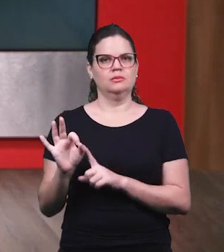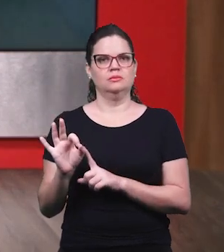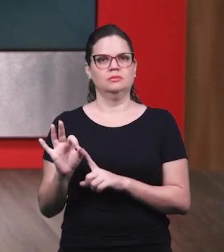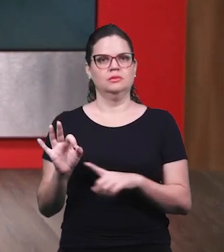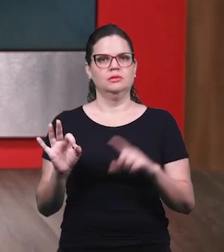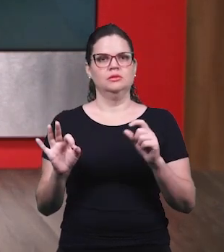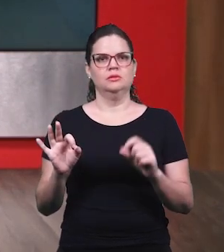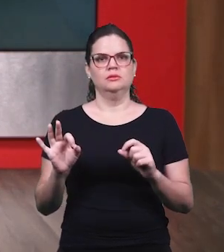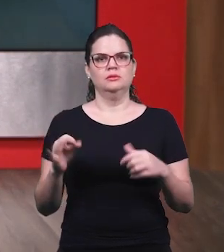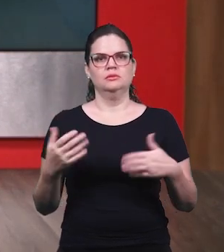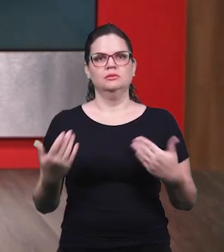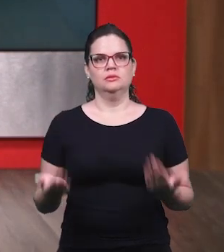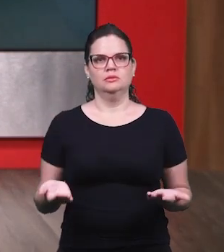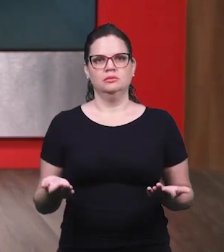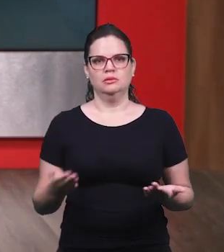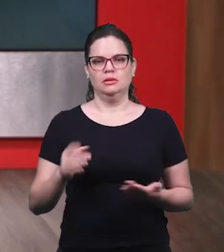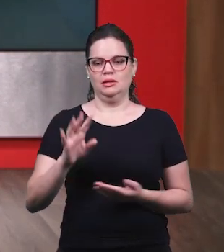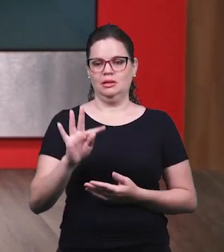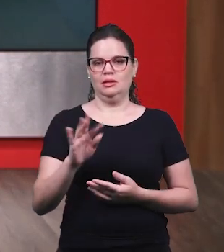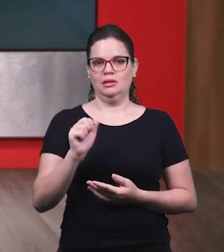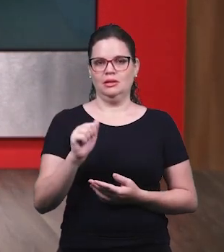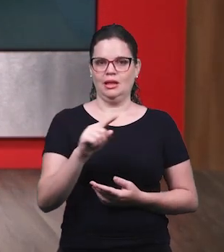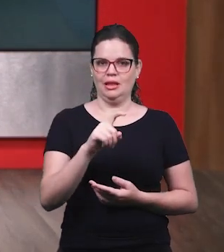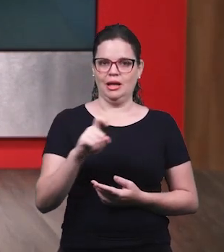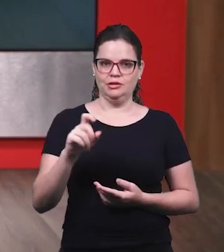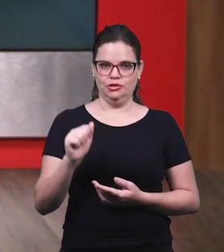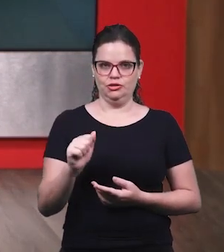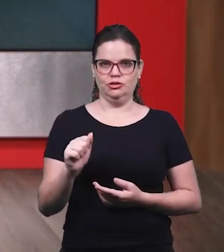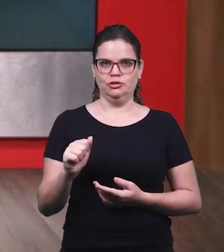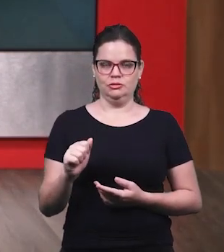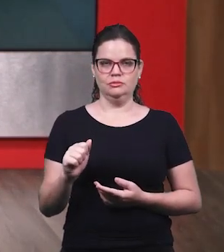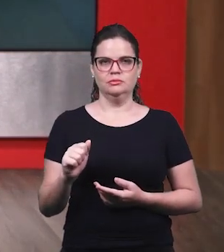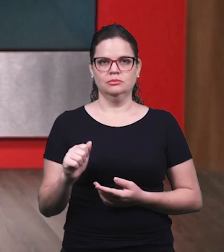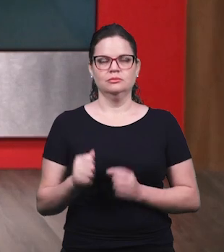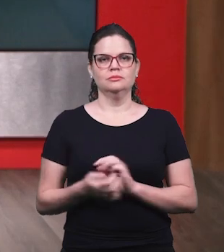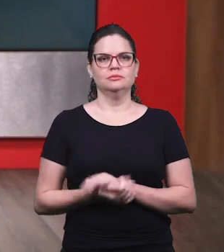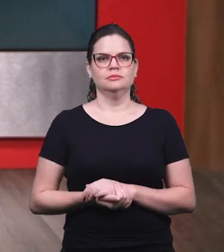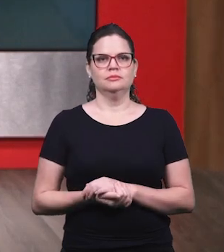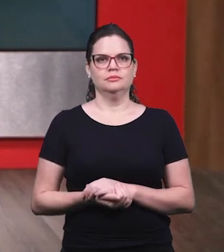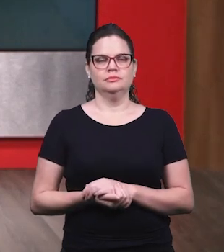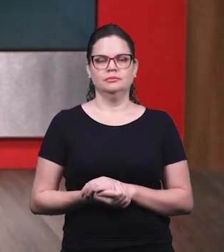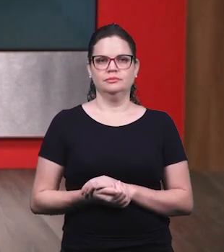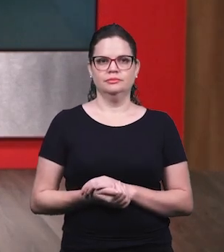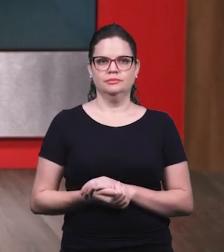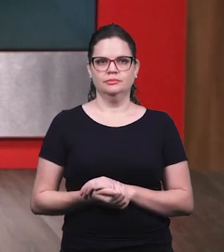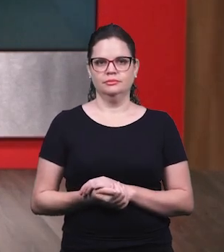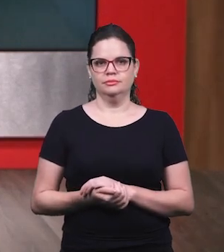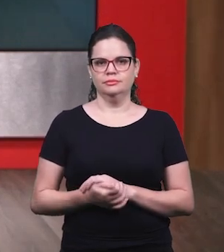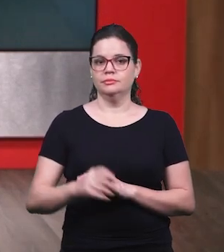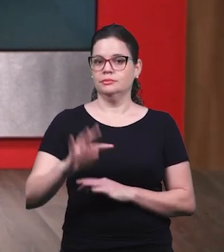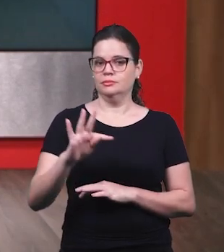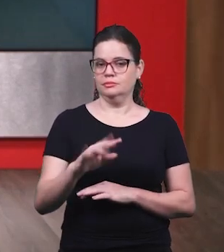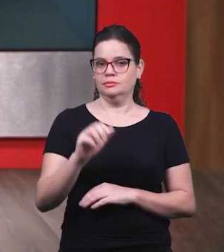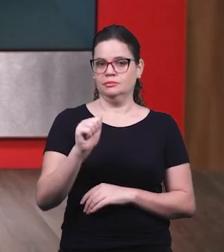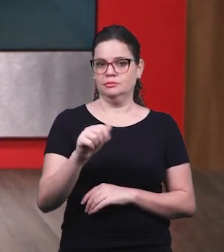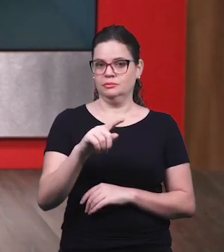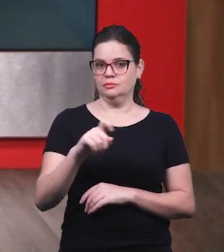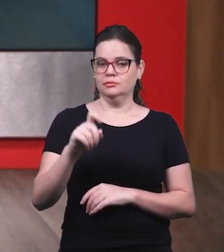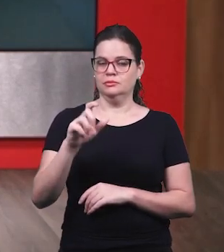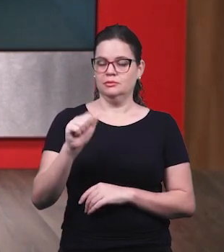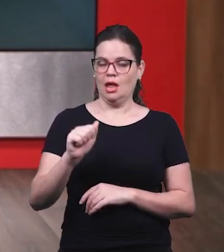conhecido comumente como uma taxa, mais precisamente taxa de juros.